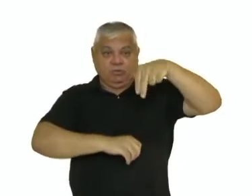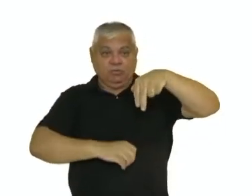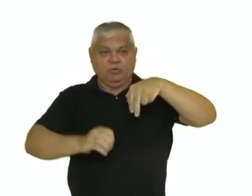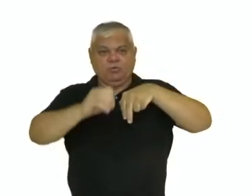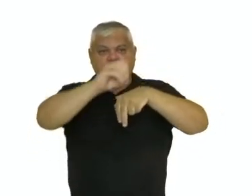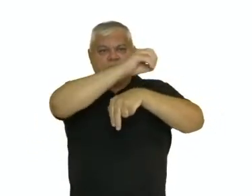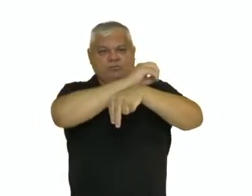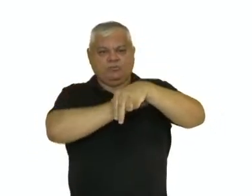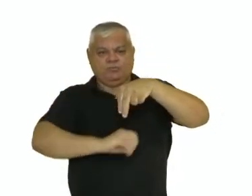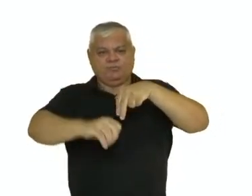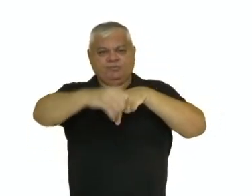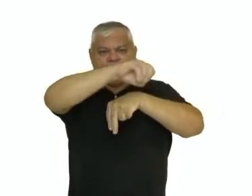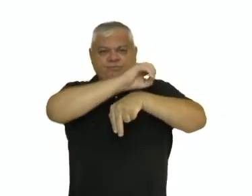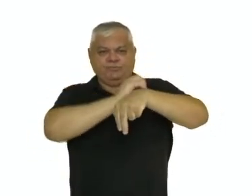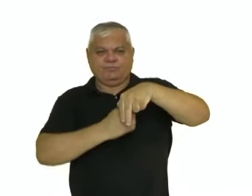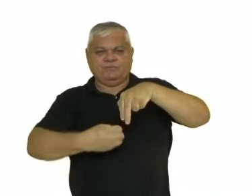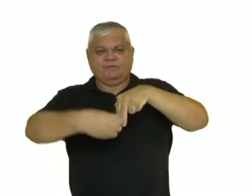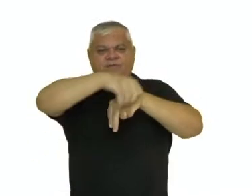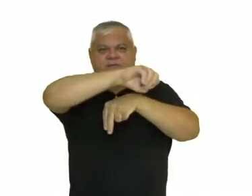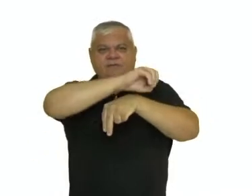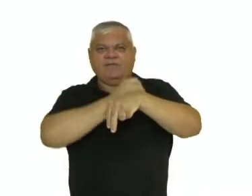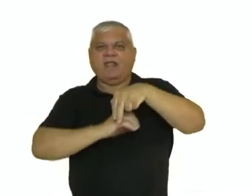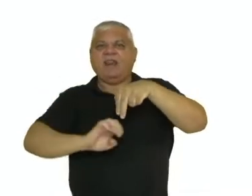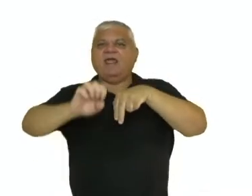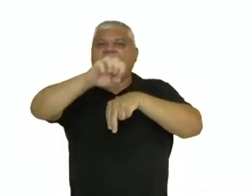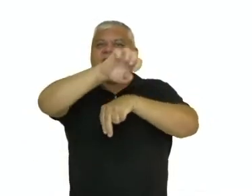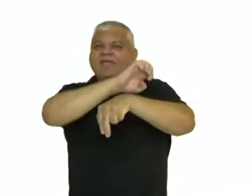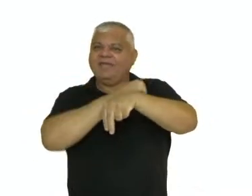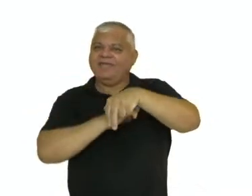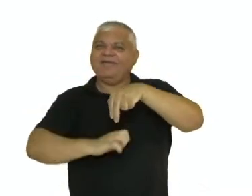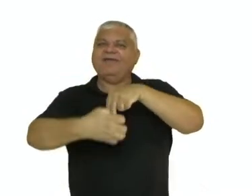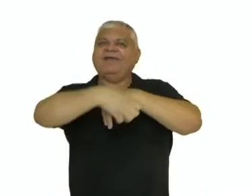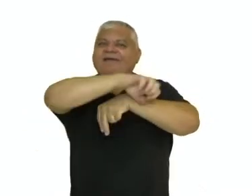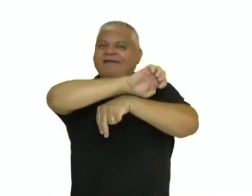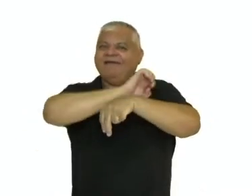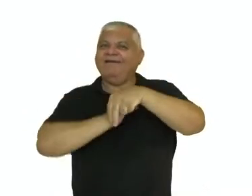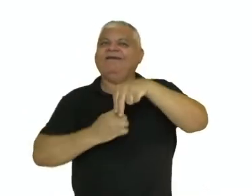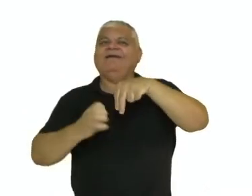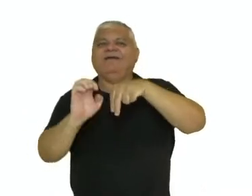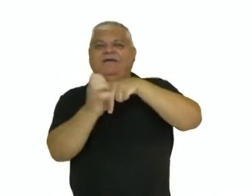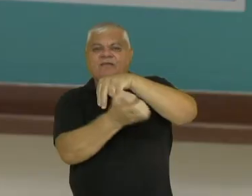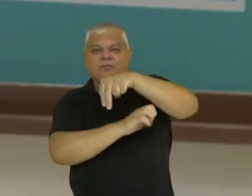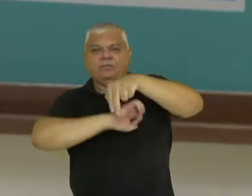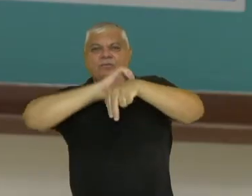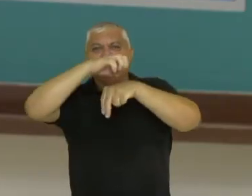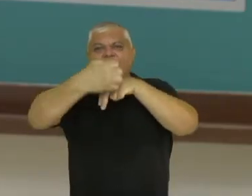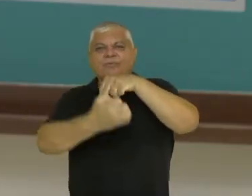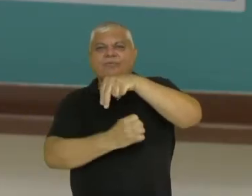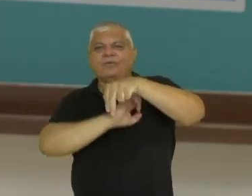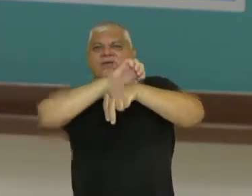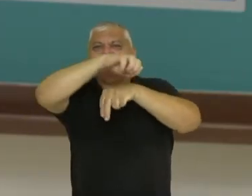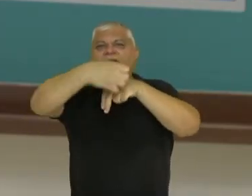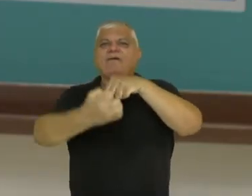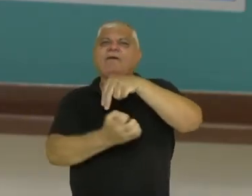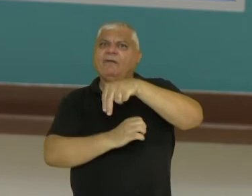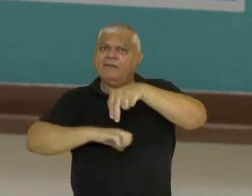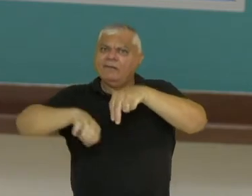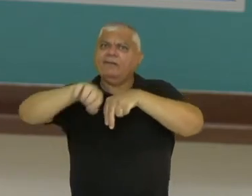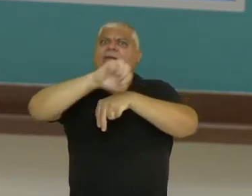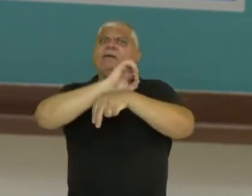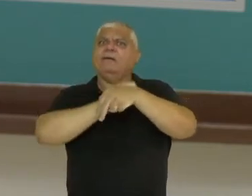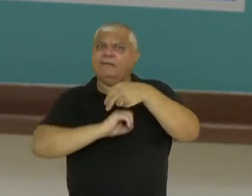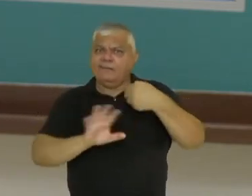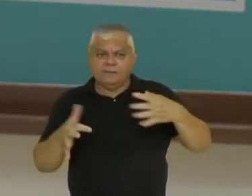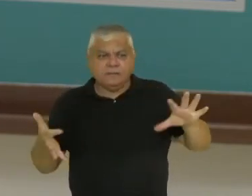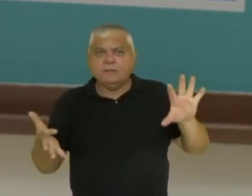reações que conhecemos ocorre por meio da interação entre a eletrosfera de dois átomos, ou seja, as ligações químicas